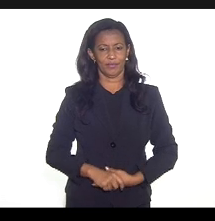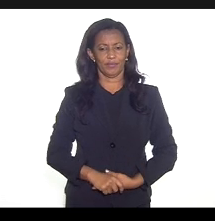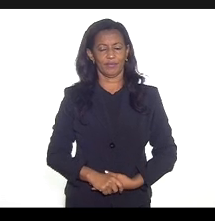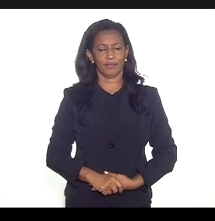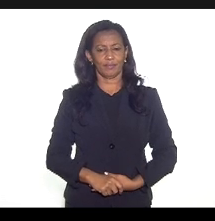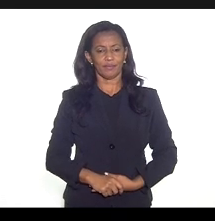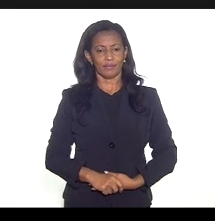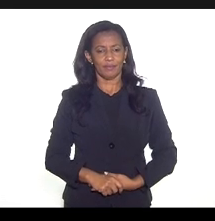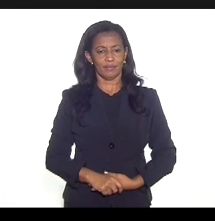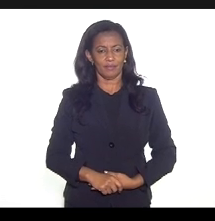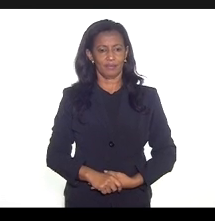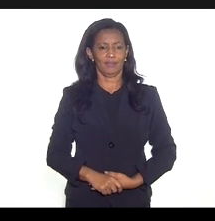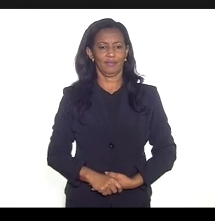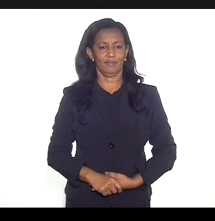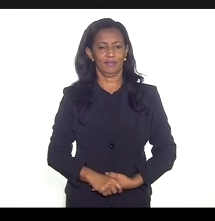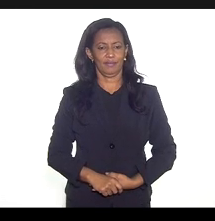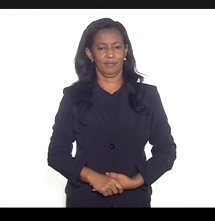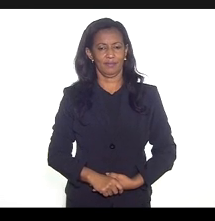Obrigado,